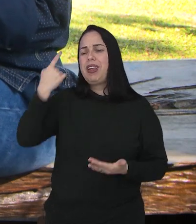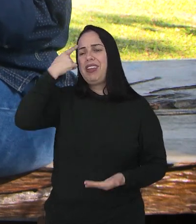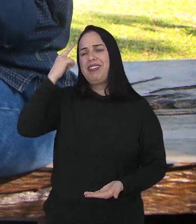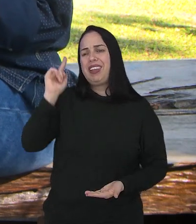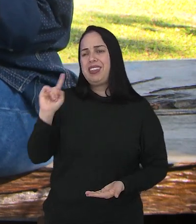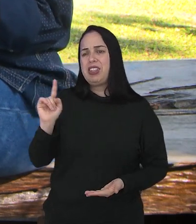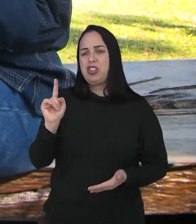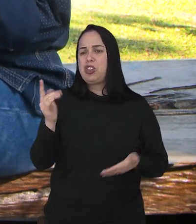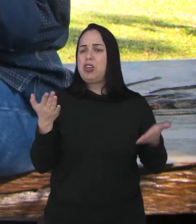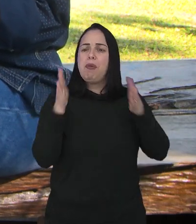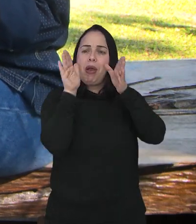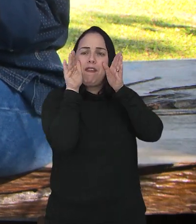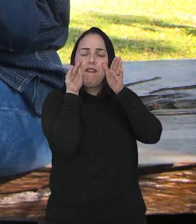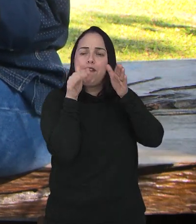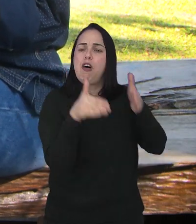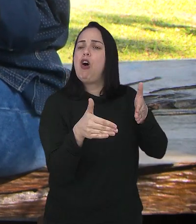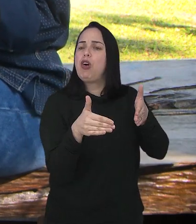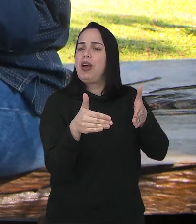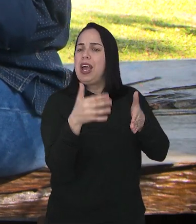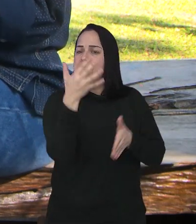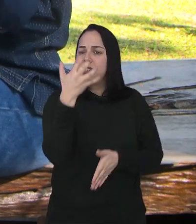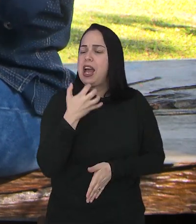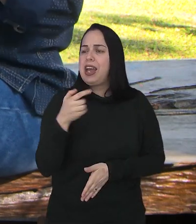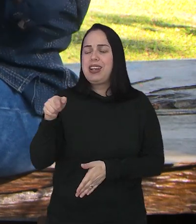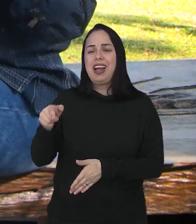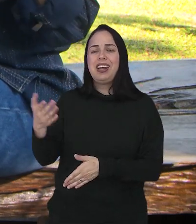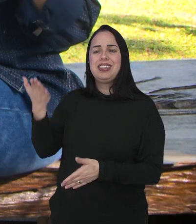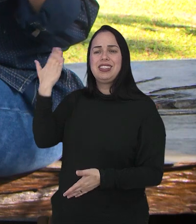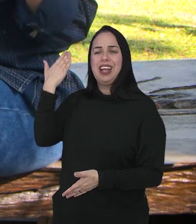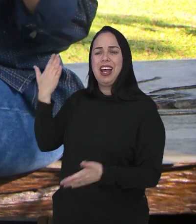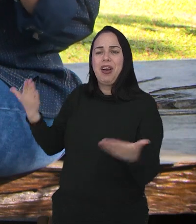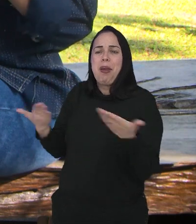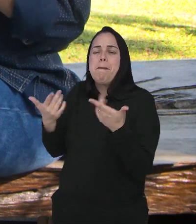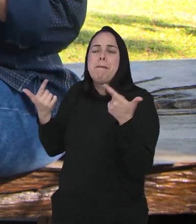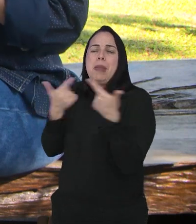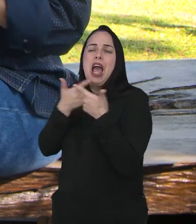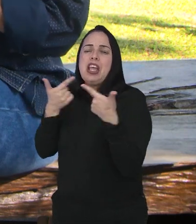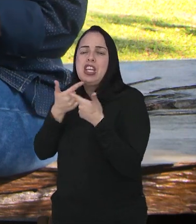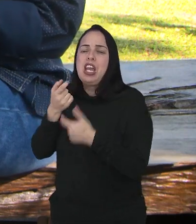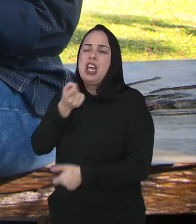que o meu foco é sério, né? Então aquelas piadinhas